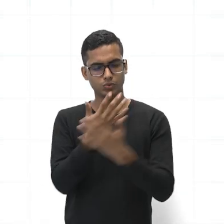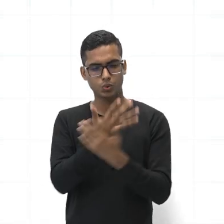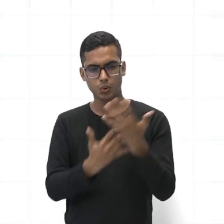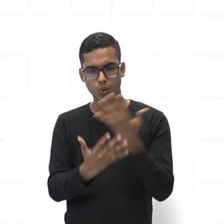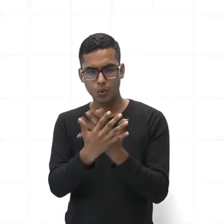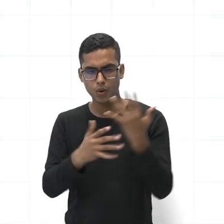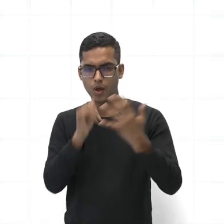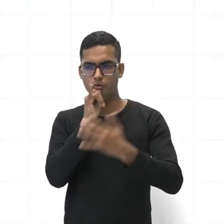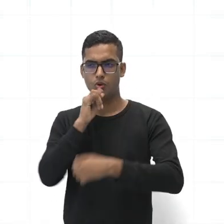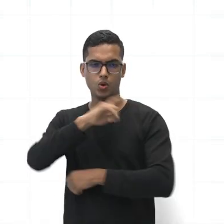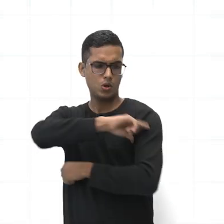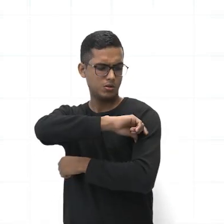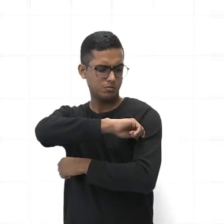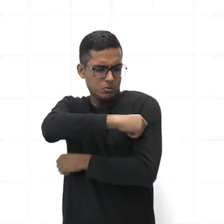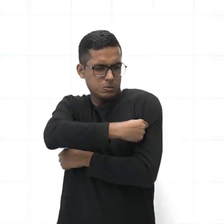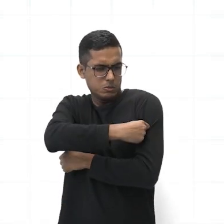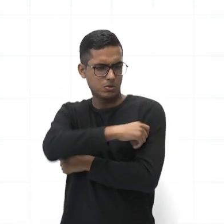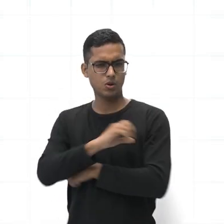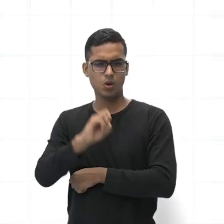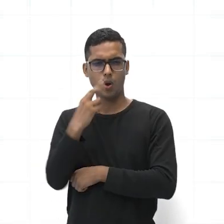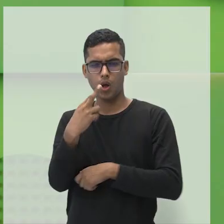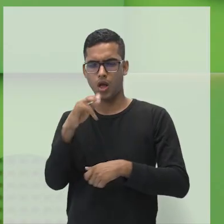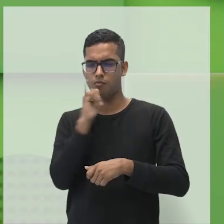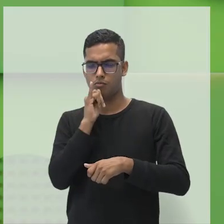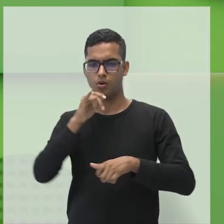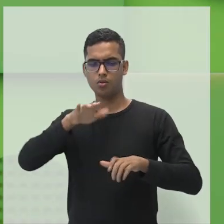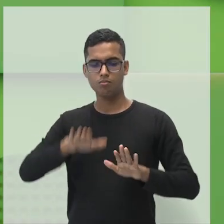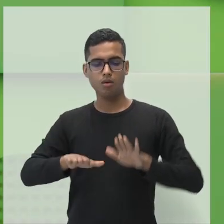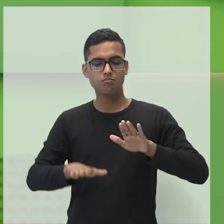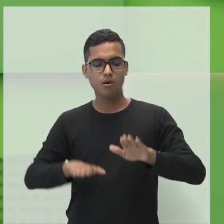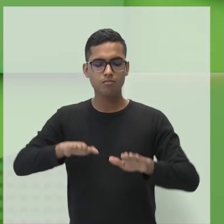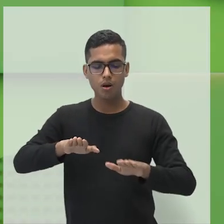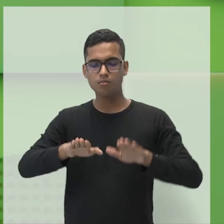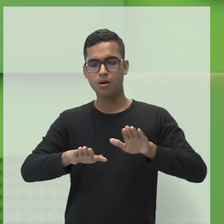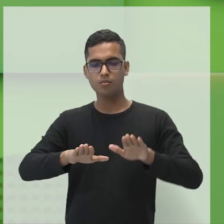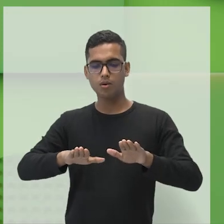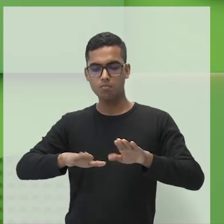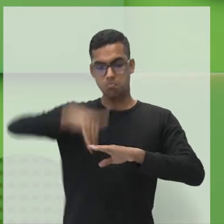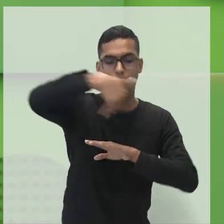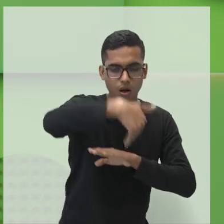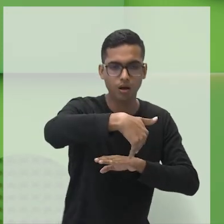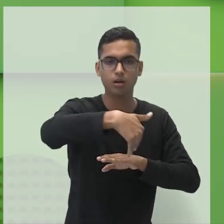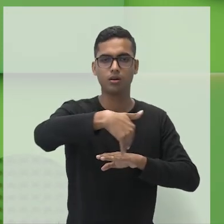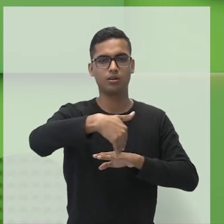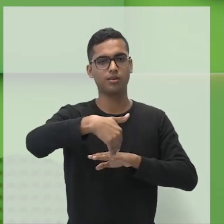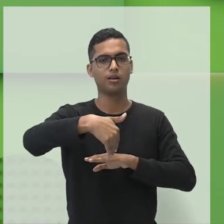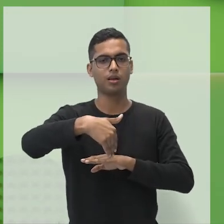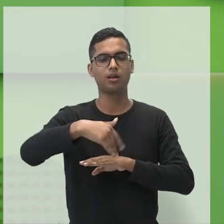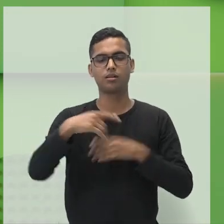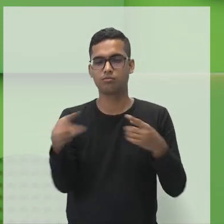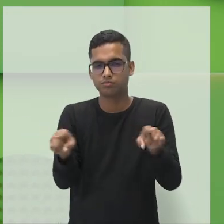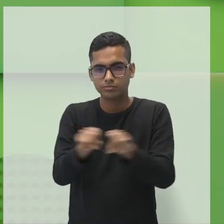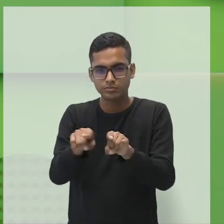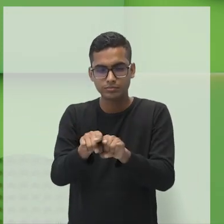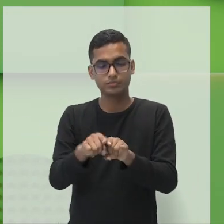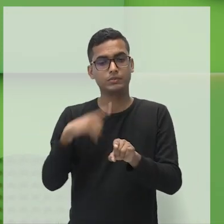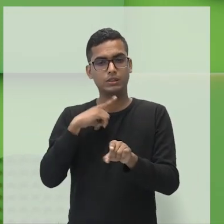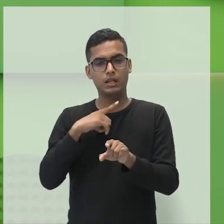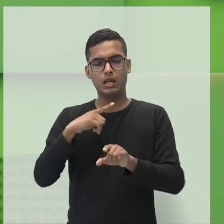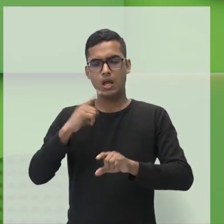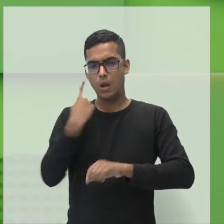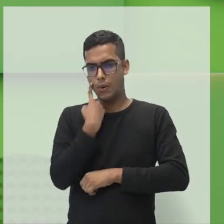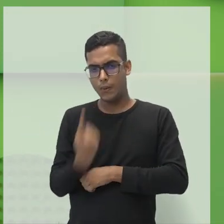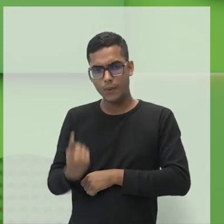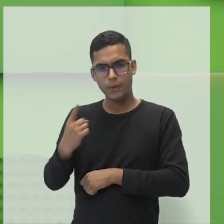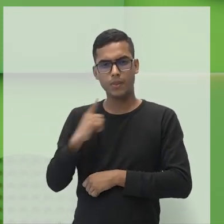leva um beliscão, por exemplo, uma topada. Então, essa situação de você retrair, né, de você